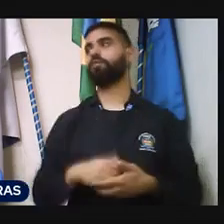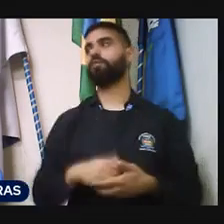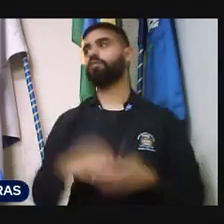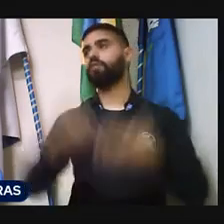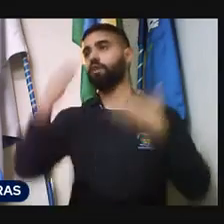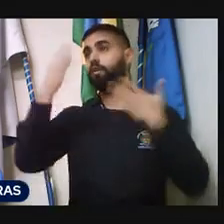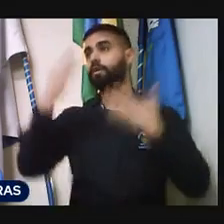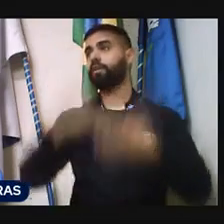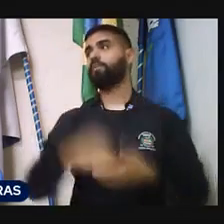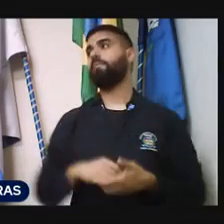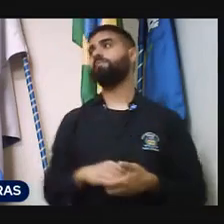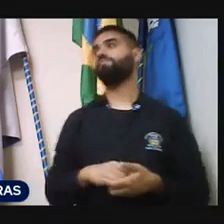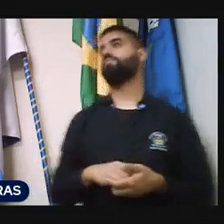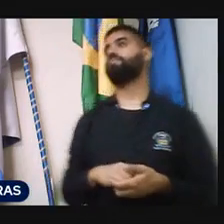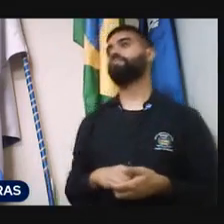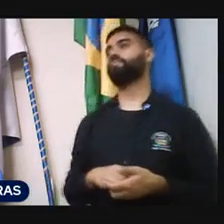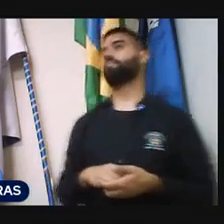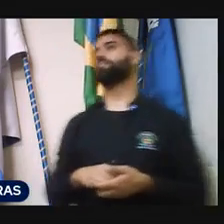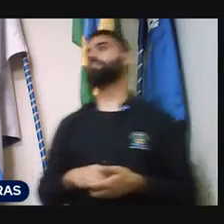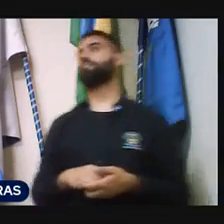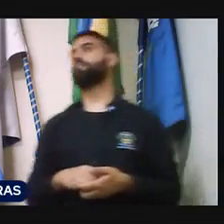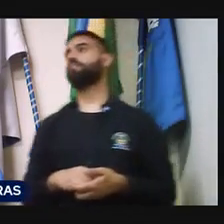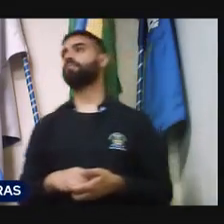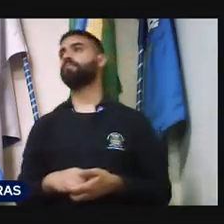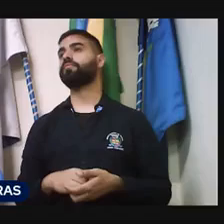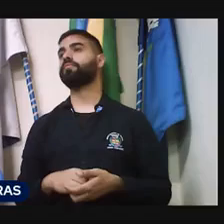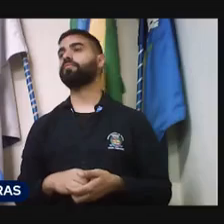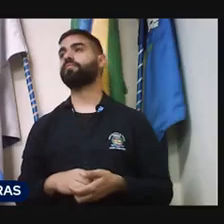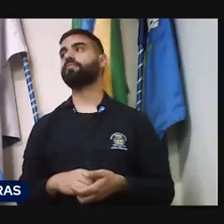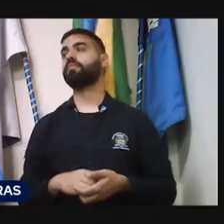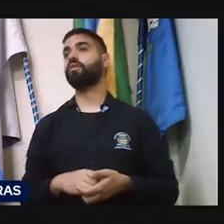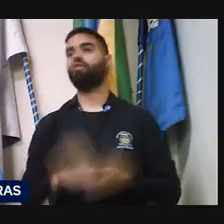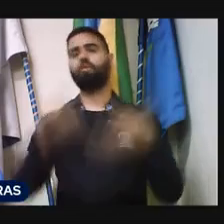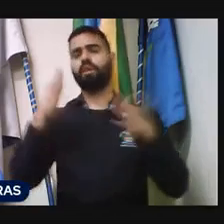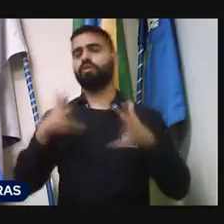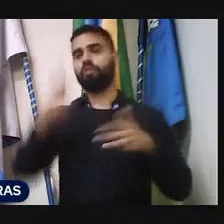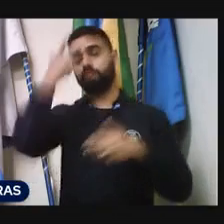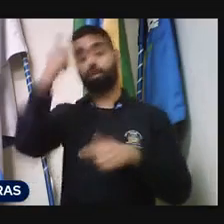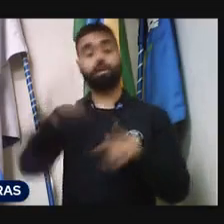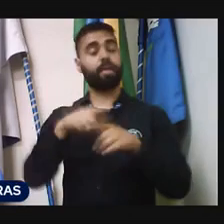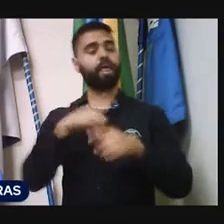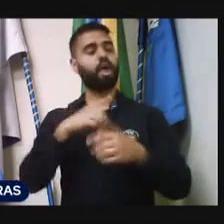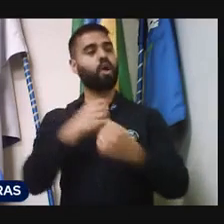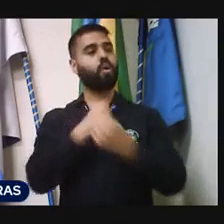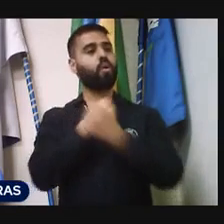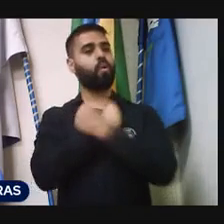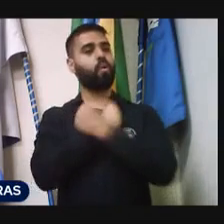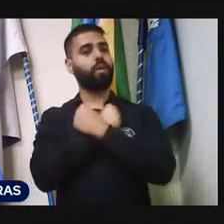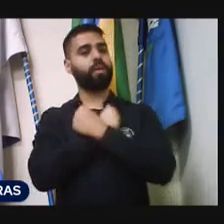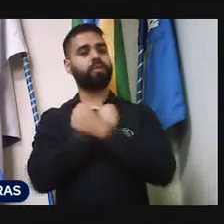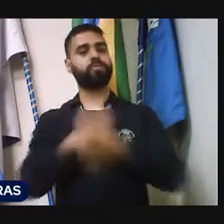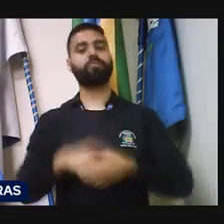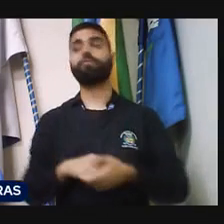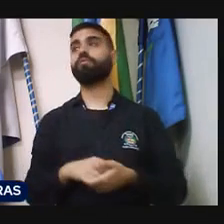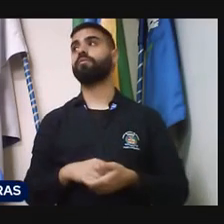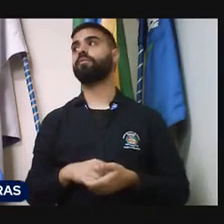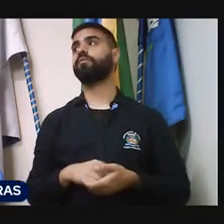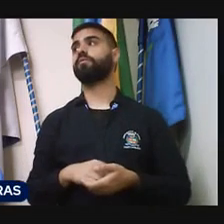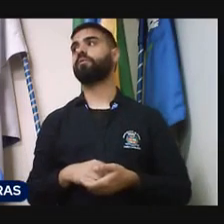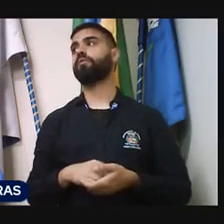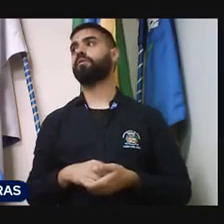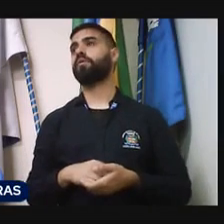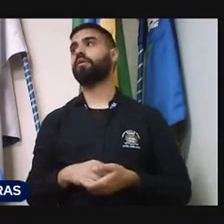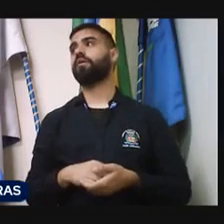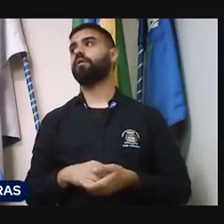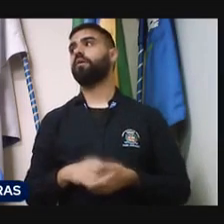muito obrigado Presidente Muito obrigado vereadores Muito obrigado Magna Ana Paula e essa um abraço um abraço e pode ler